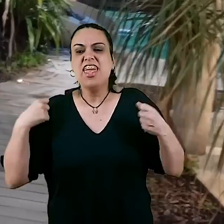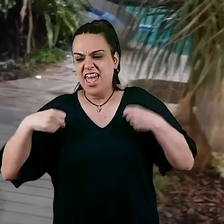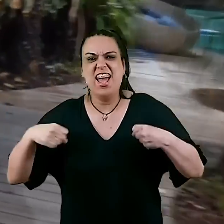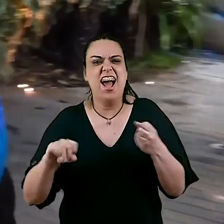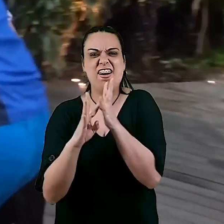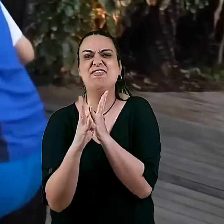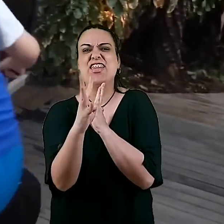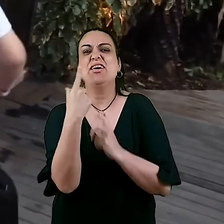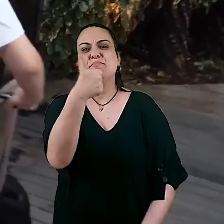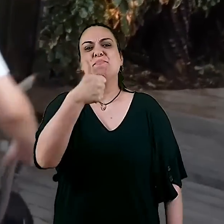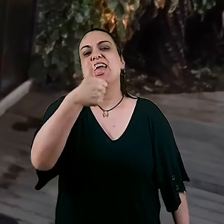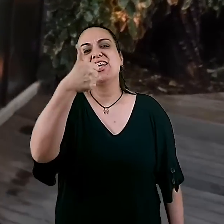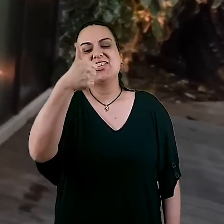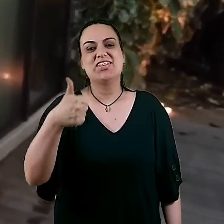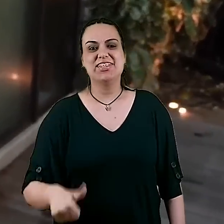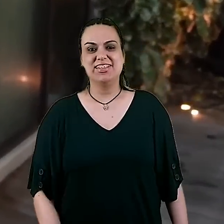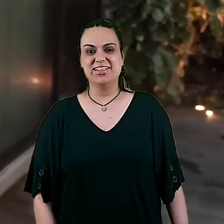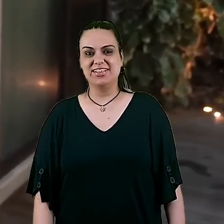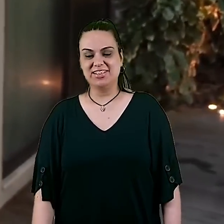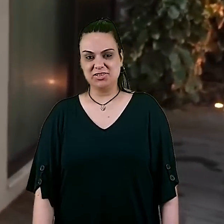Eu vou ser a primeira da fila! Eu! Eu sou quem tá